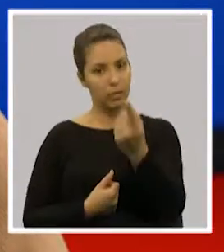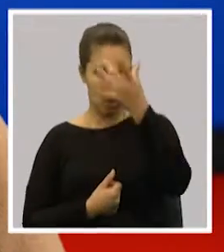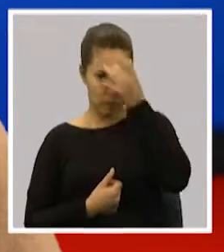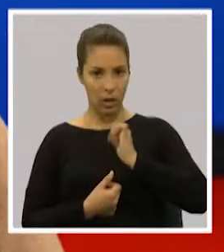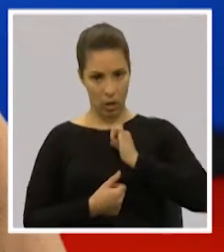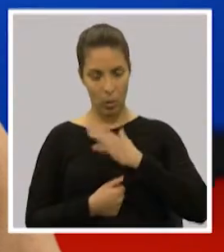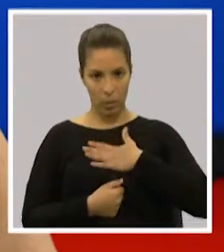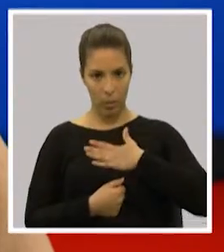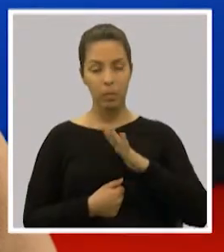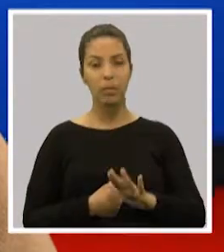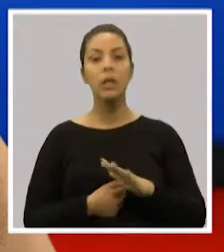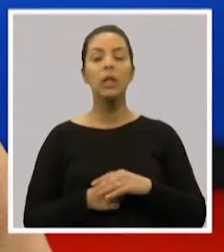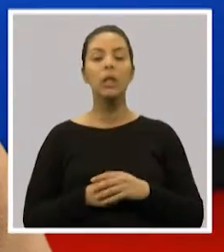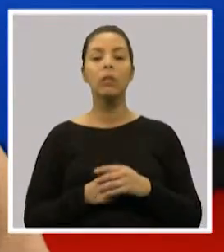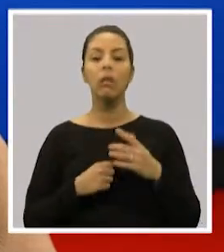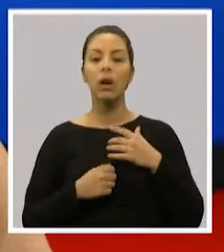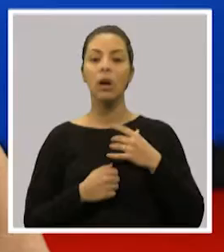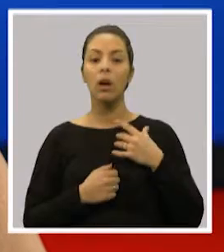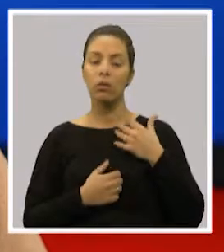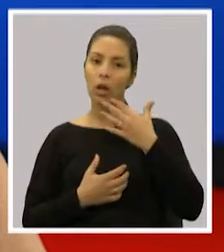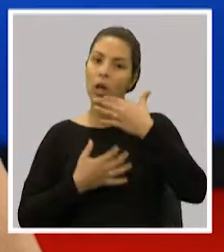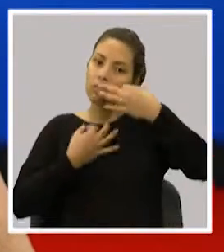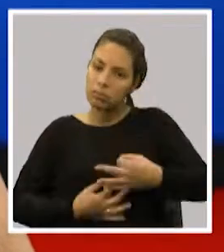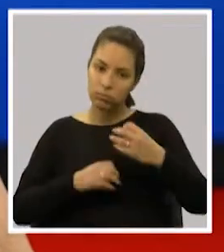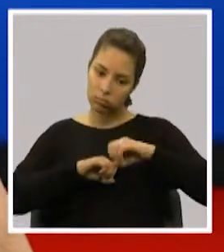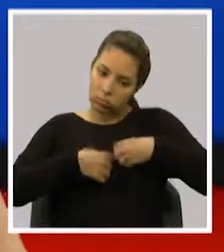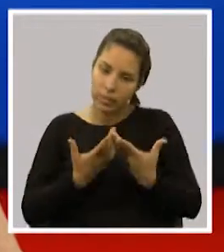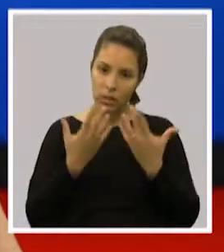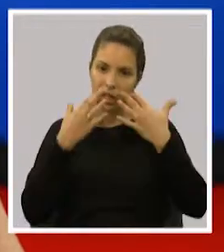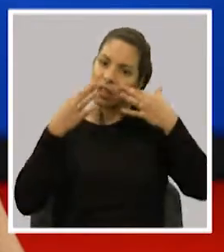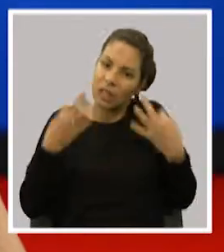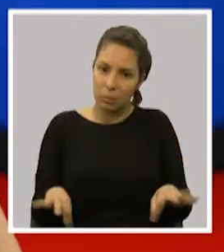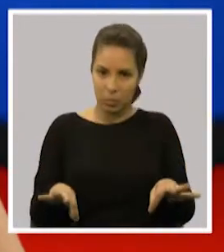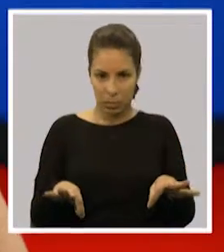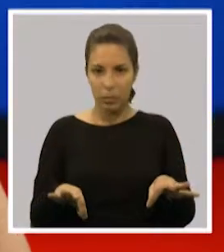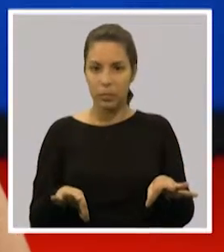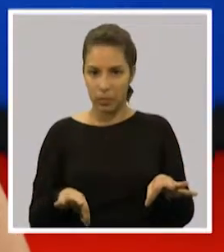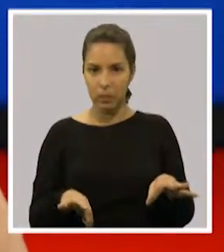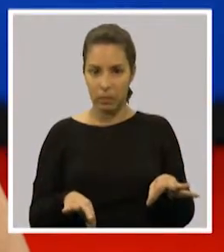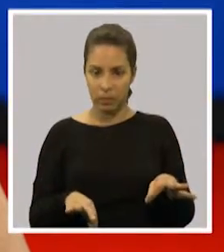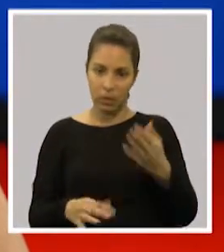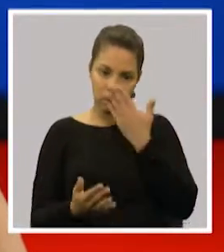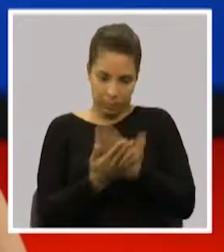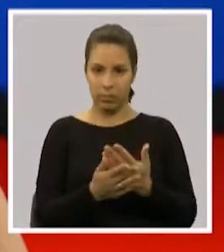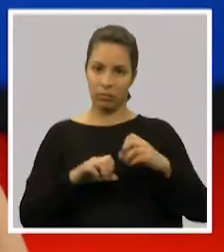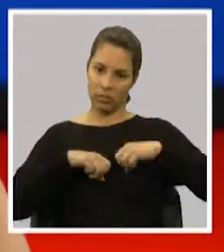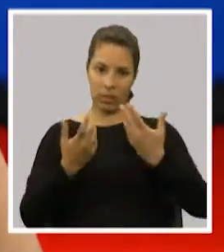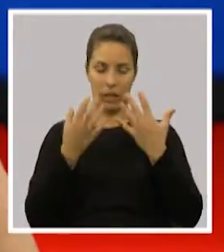eu vou dizer aquilo que penso. Eu creio que é uma questão de honestidade perante a realidade. E